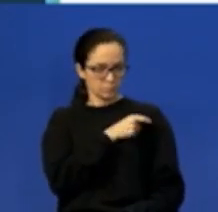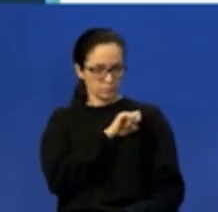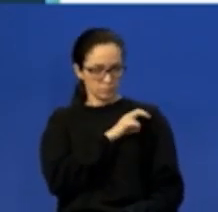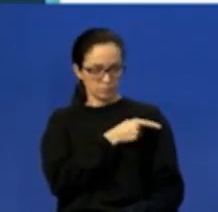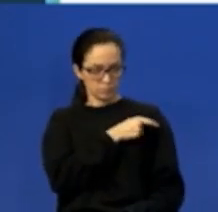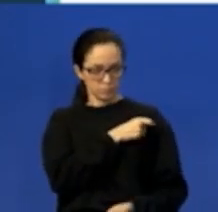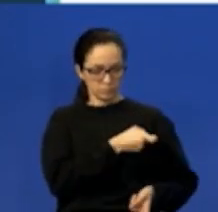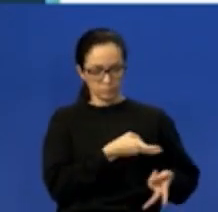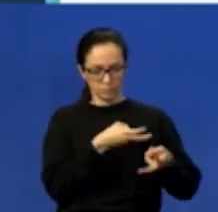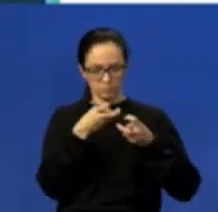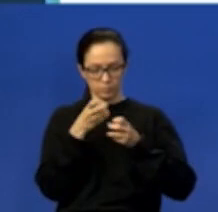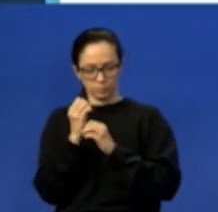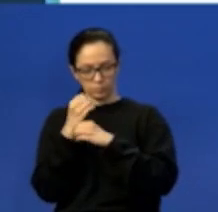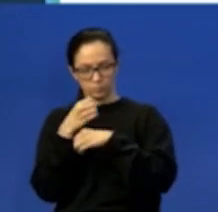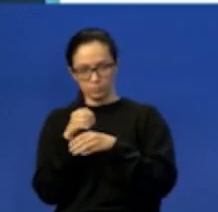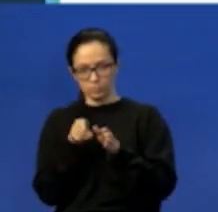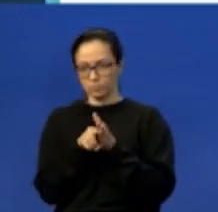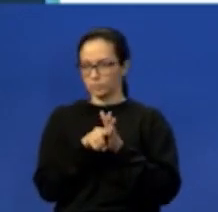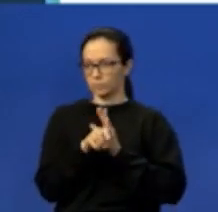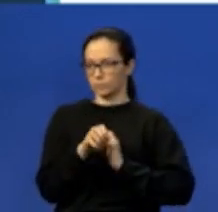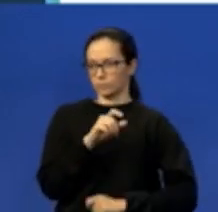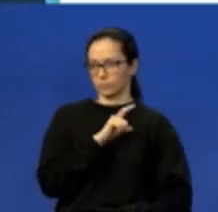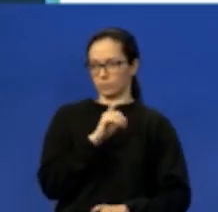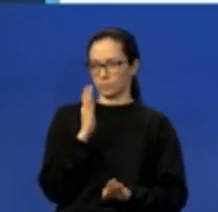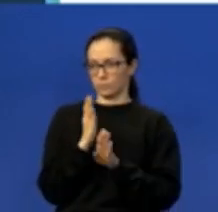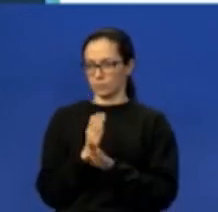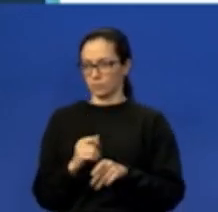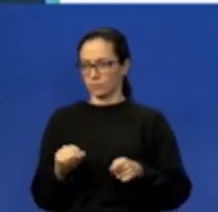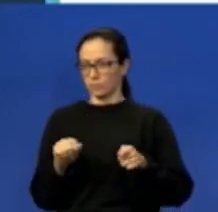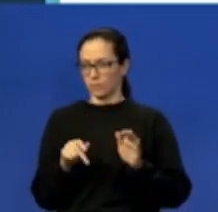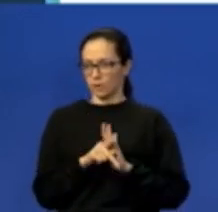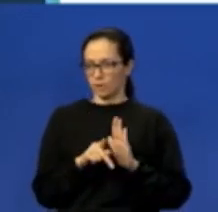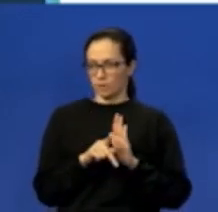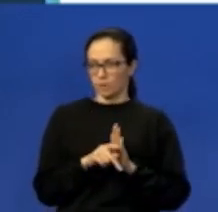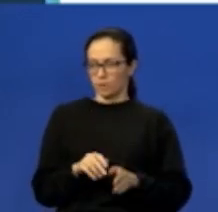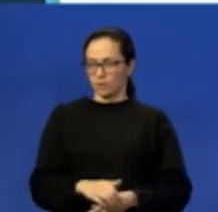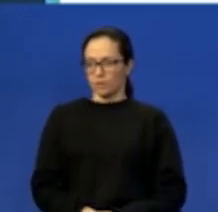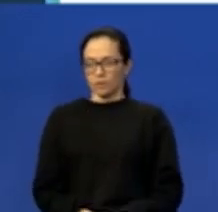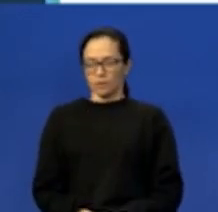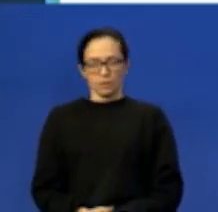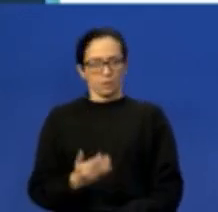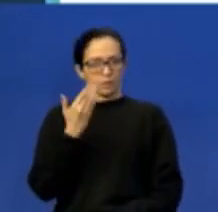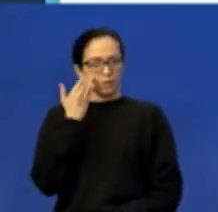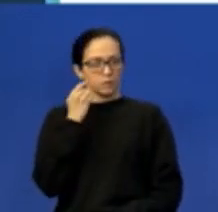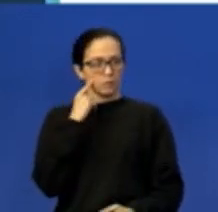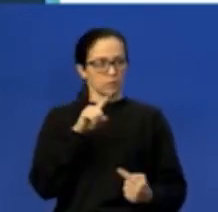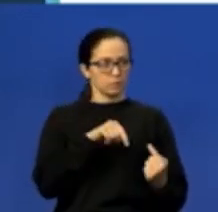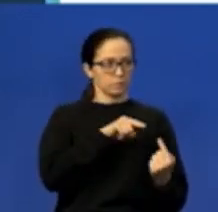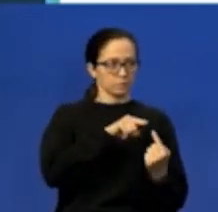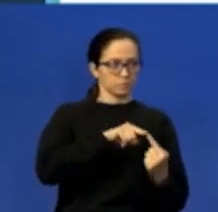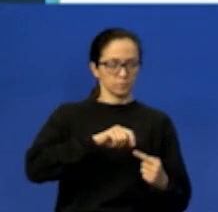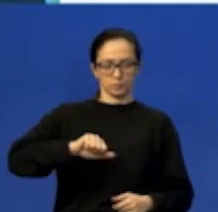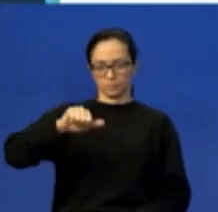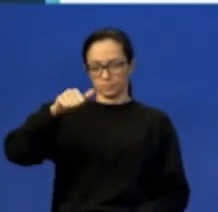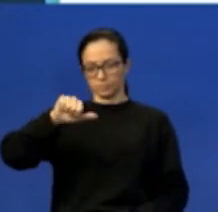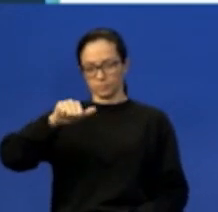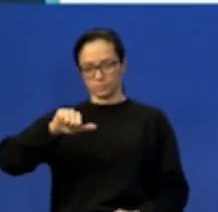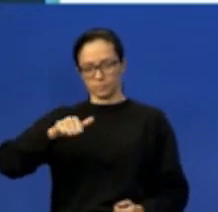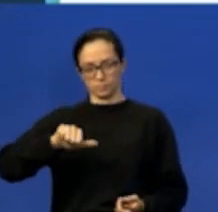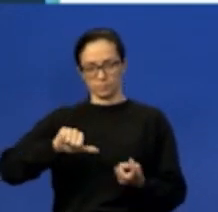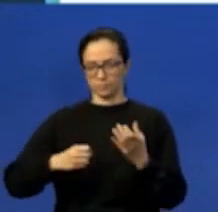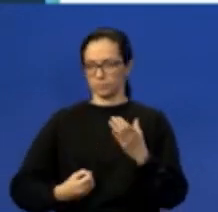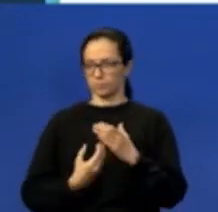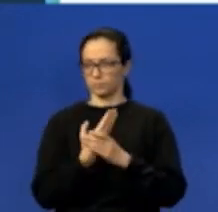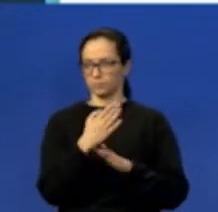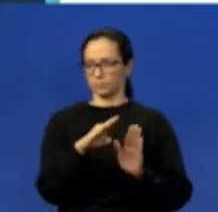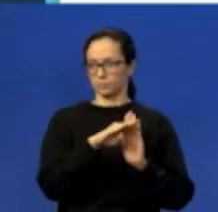ou tipo 1, a urinálise, ela é o exame que tem como principal objetivo avaliar, né, a constituição,